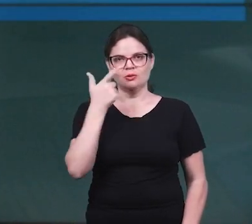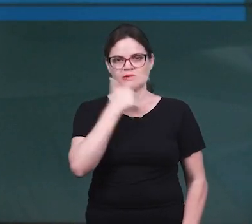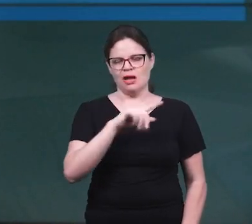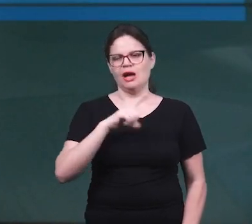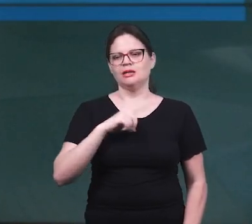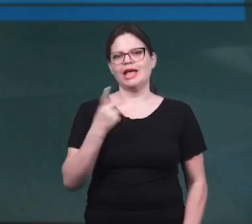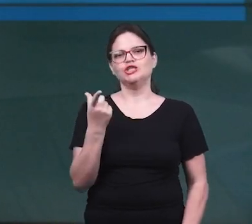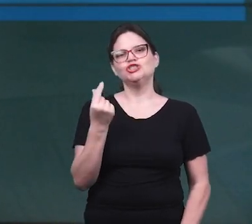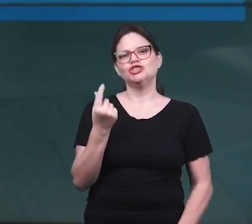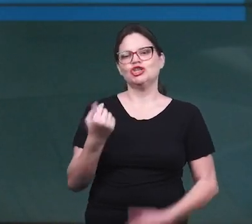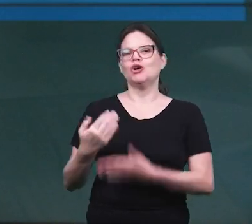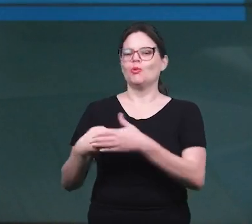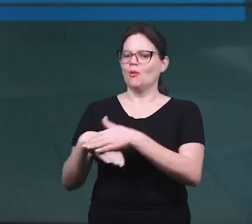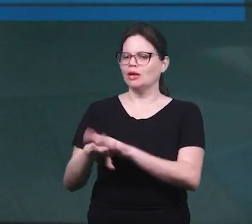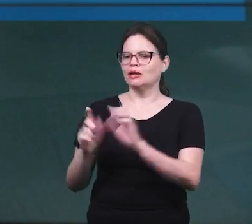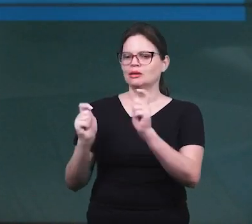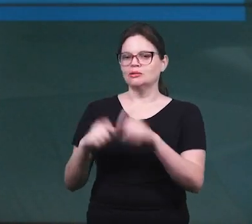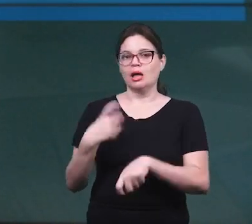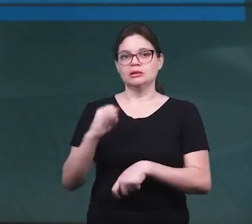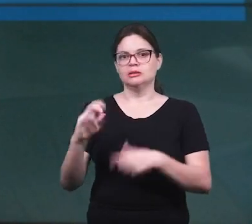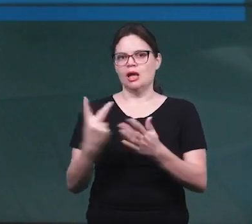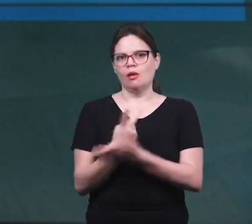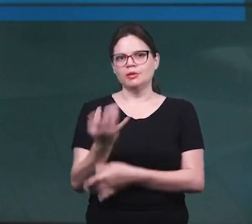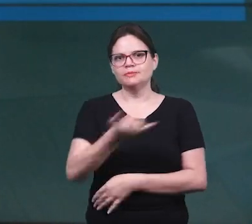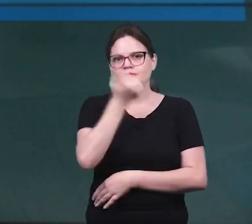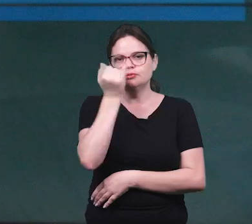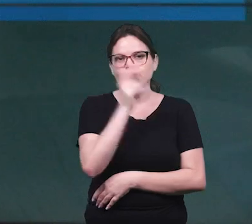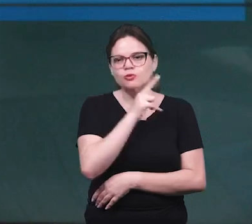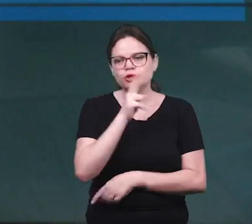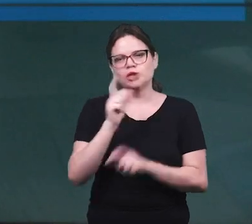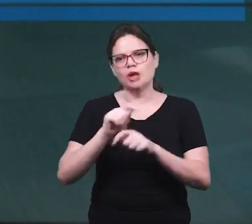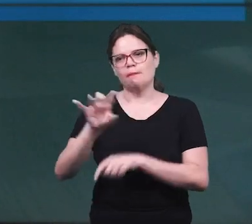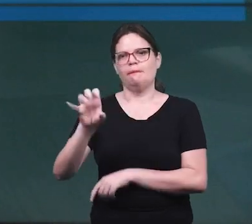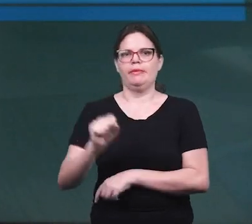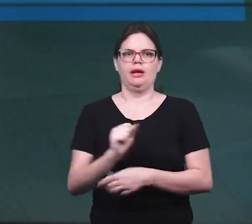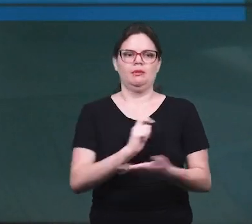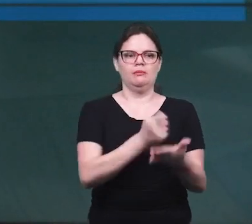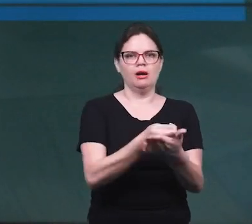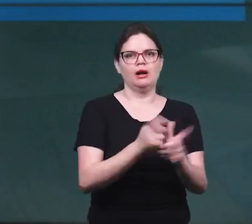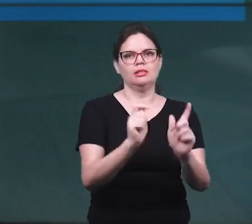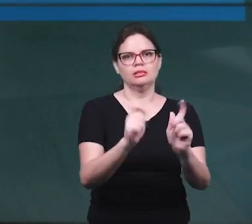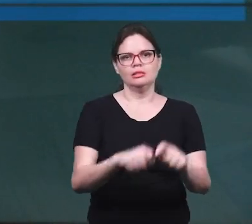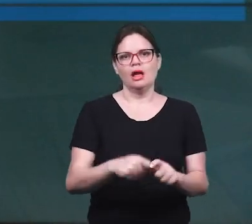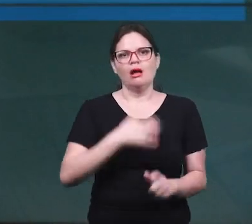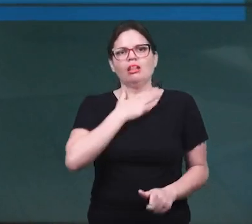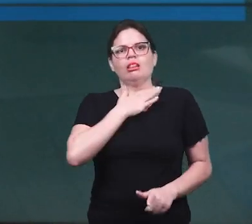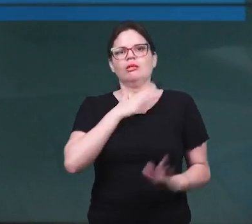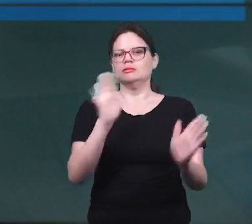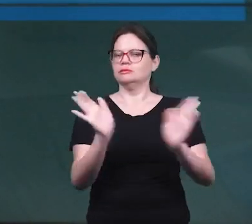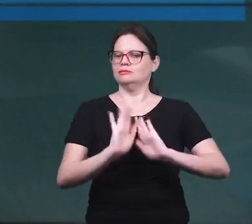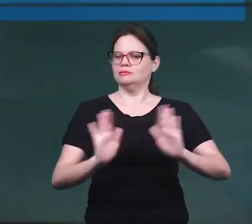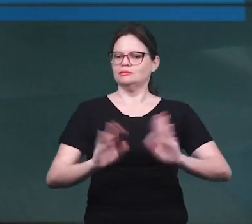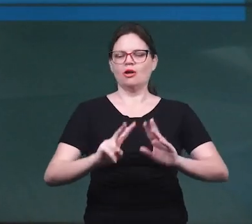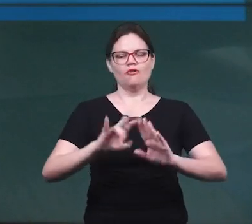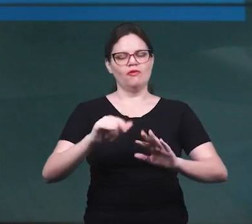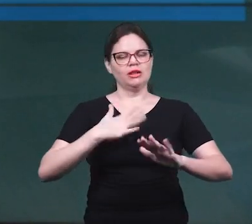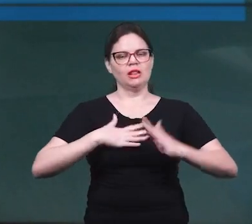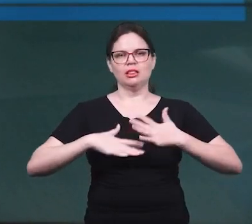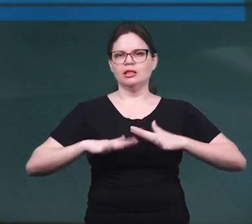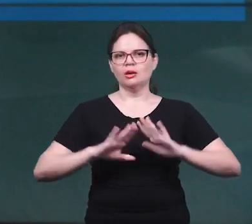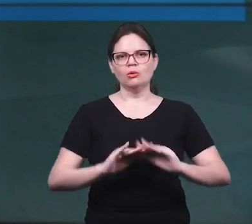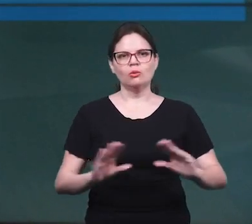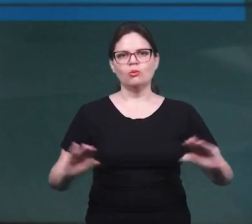dinheiro reservado para uma situação de emergência, e isso não vai trazer para você